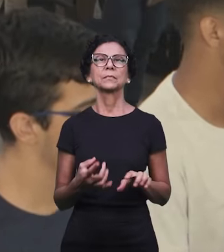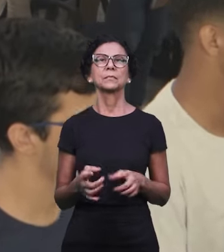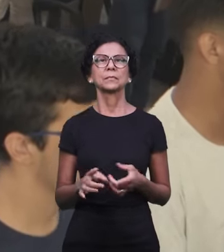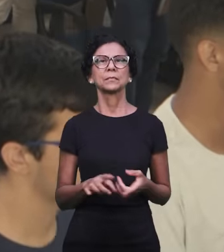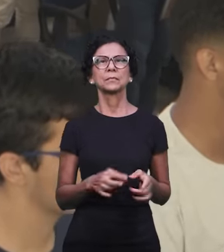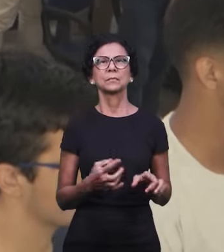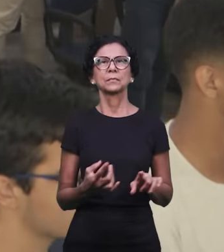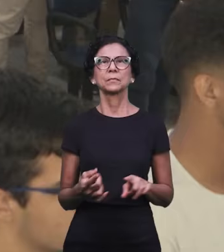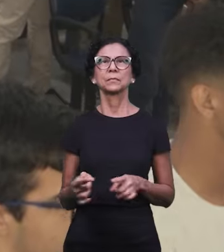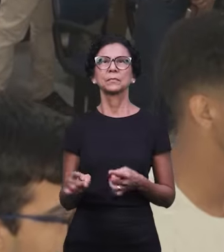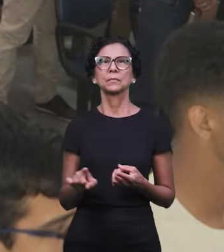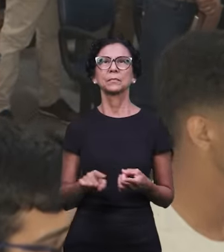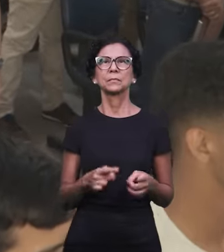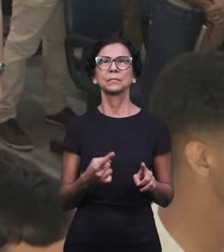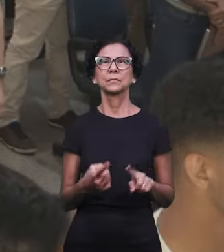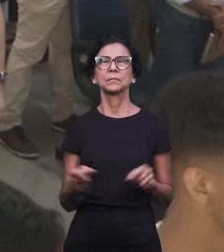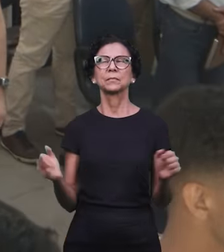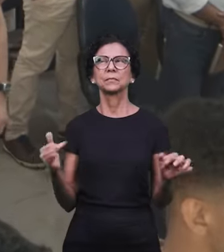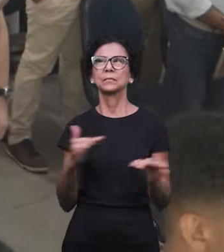Amém.